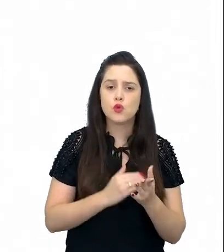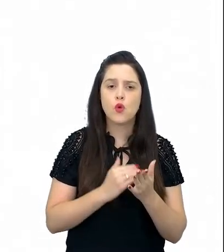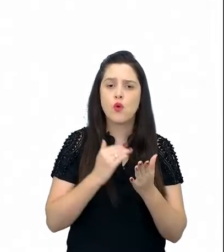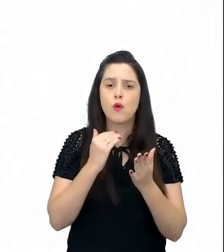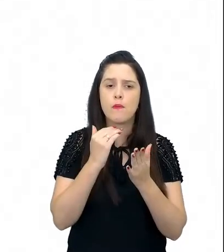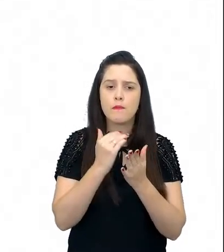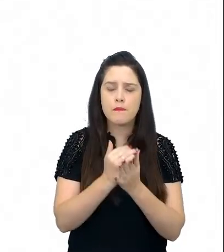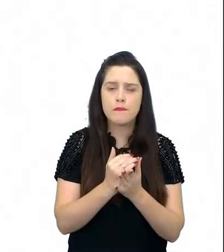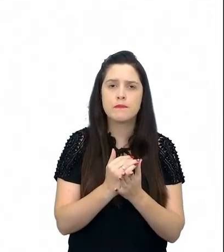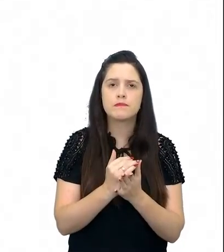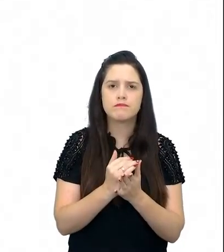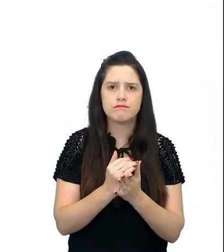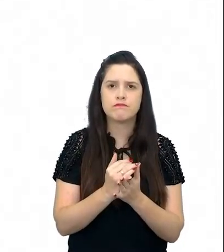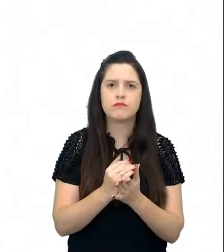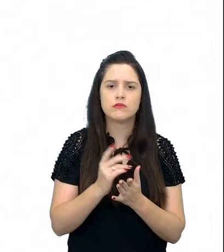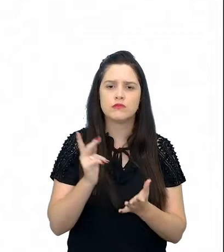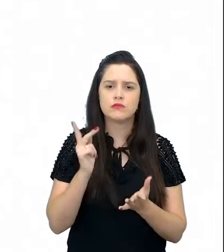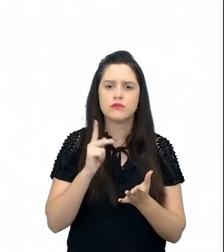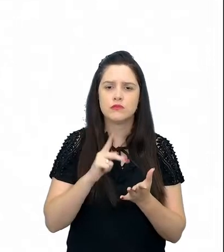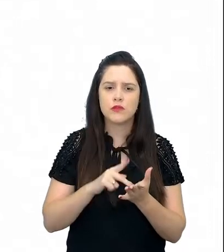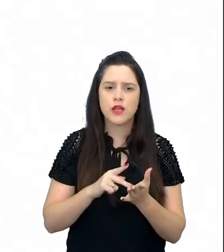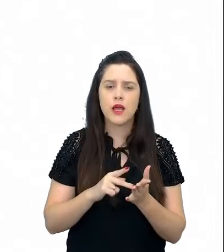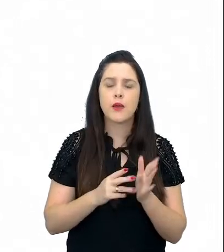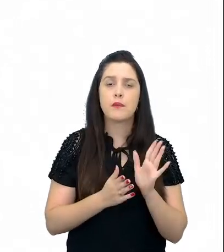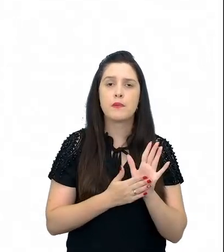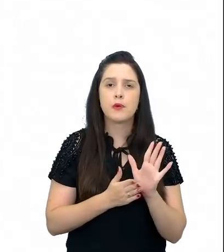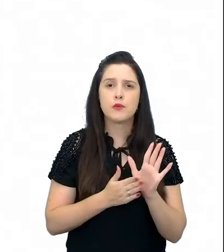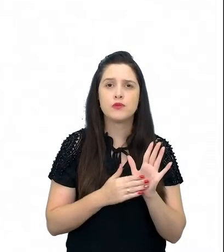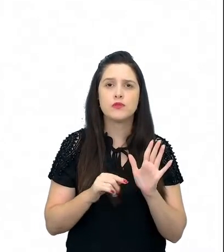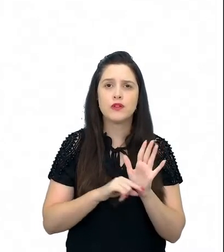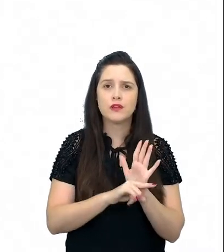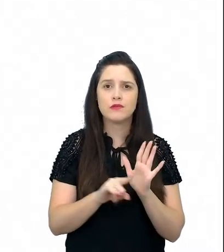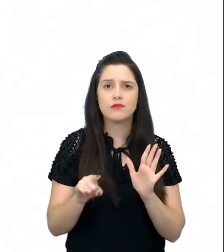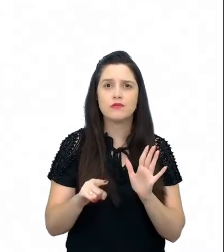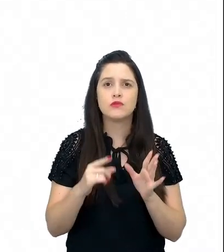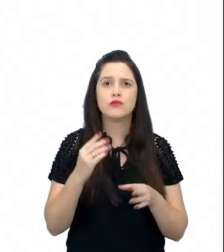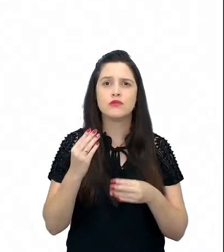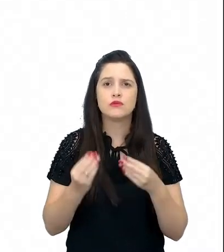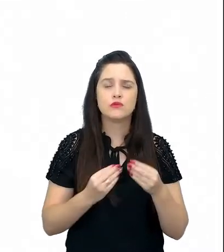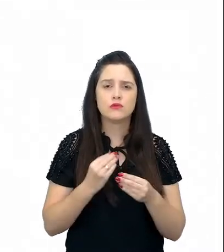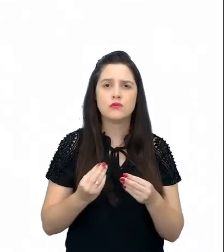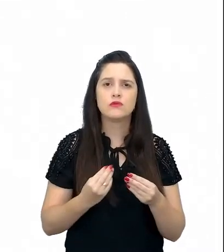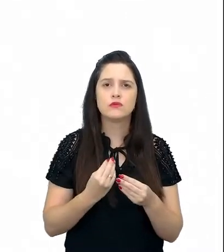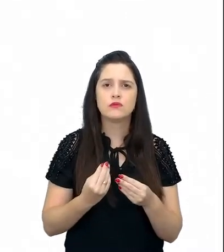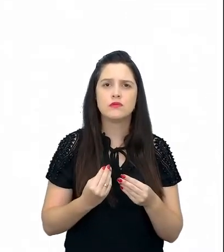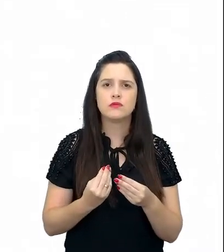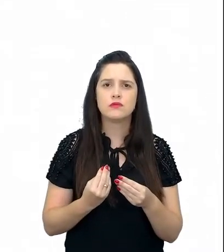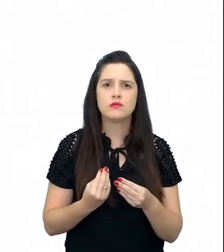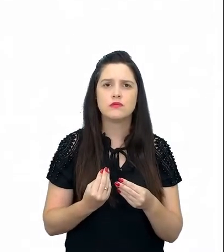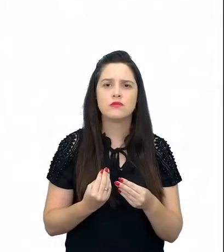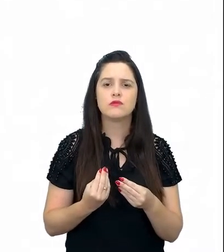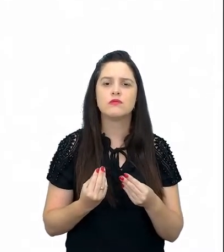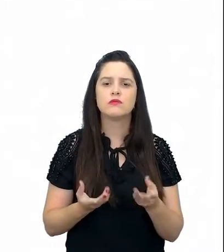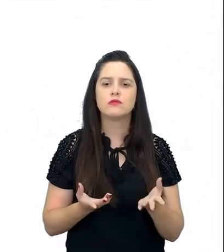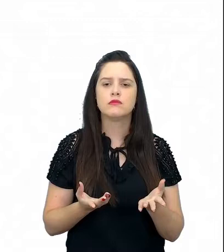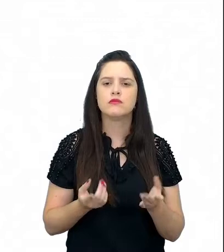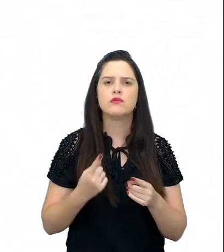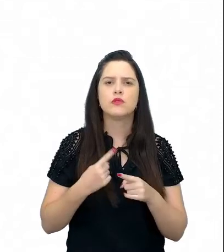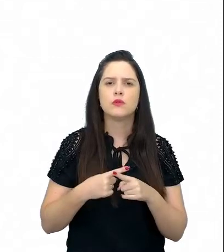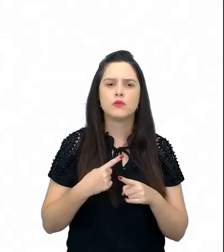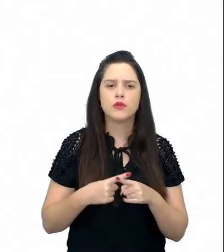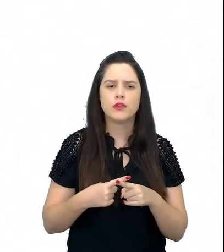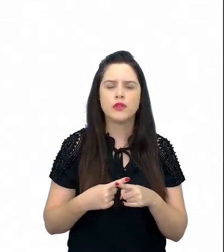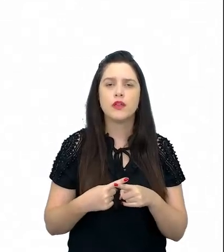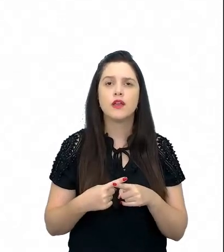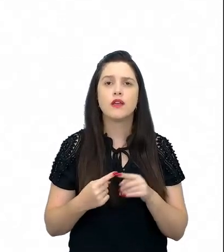inclusive escala, divisão em partes proporcionais, taxa de variação, em contextos socioculturais, ambientais e entre outras. Eu peço já